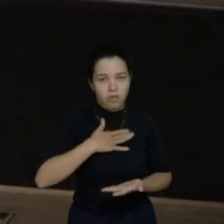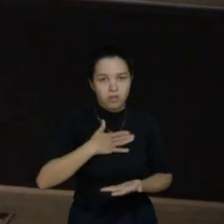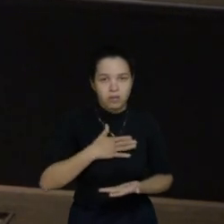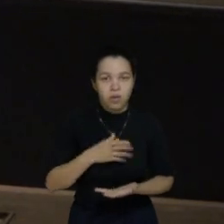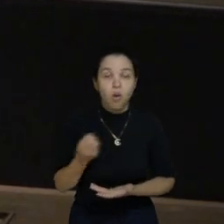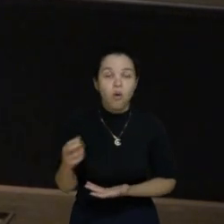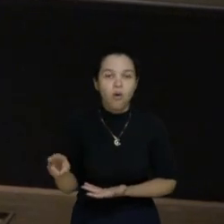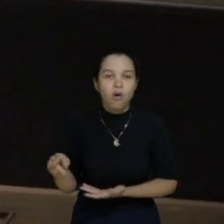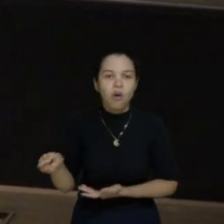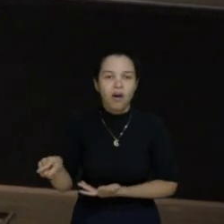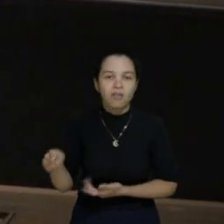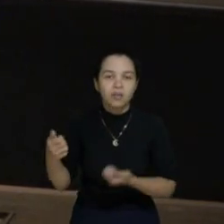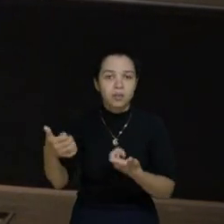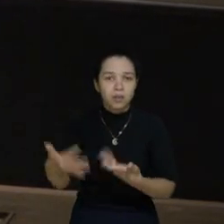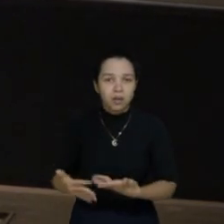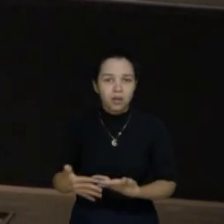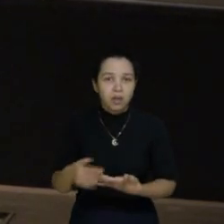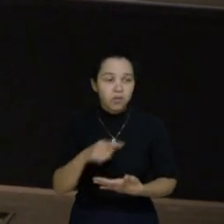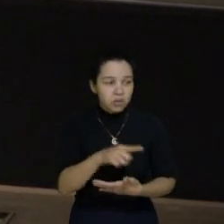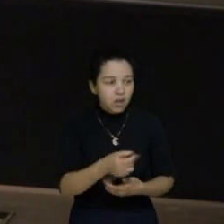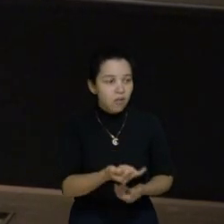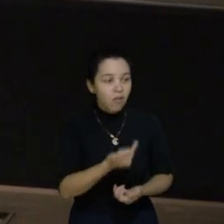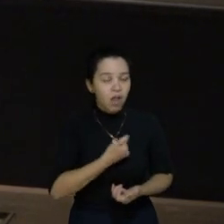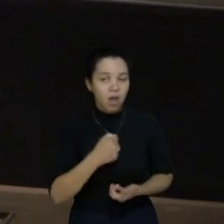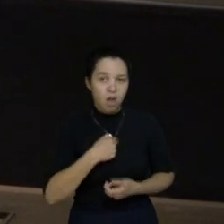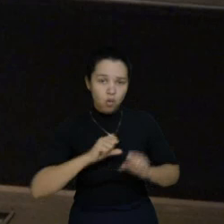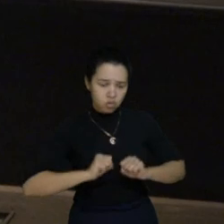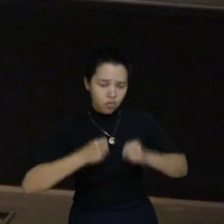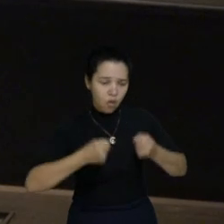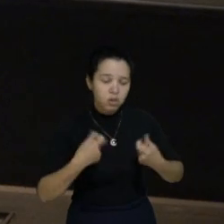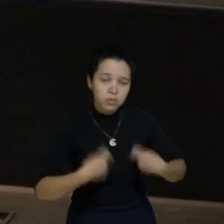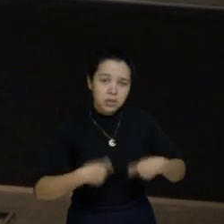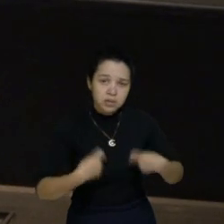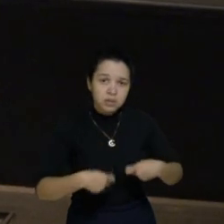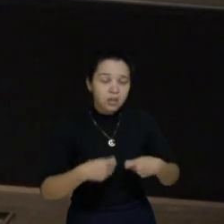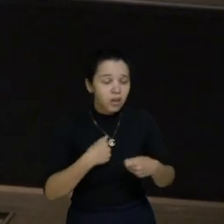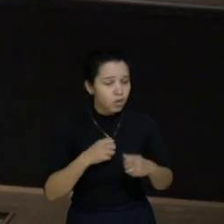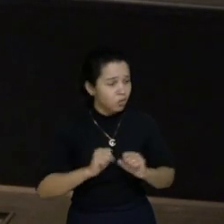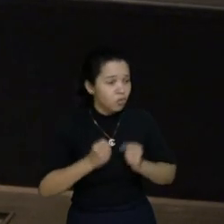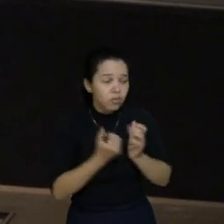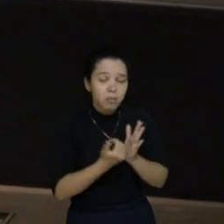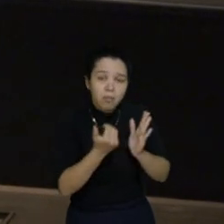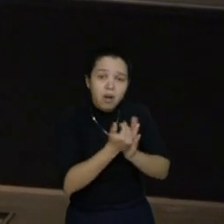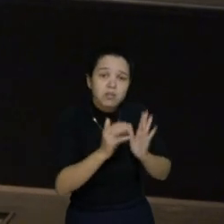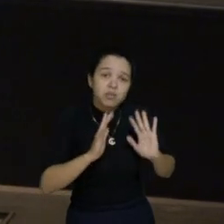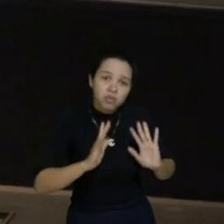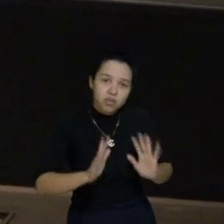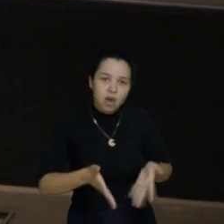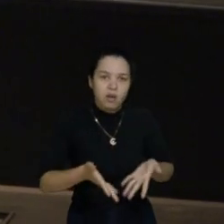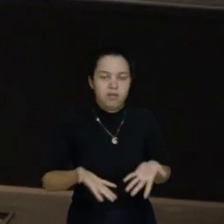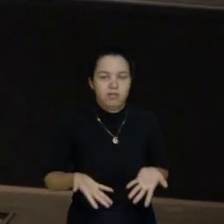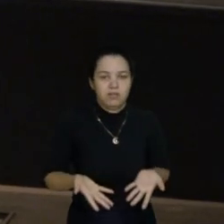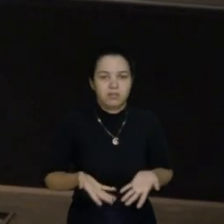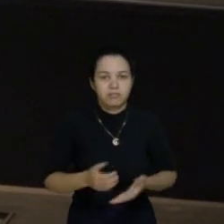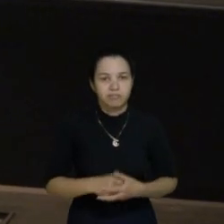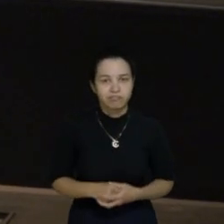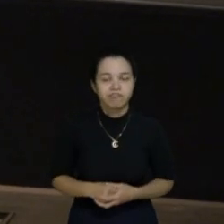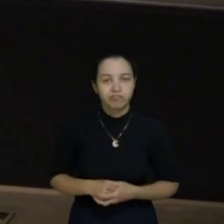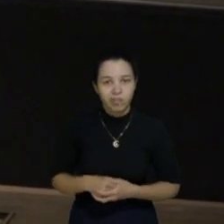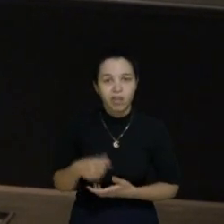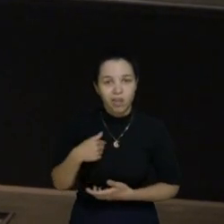fala para se esforçar mais quando eu na realidade já me esforcei o máximo que eu podia e quando eu ouço essa frase eu lembro